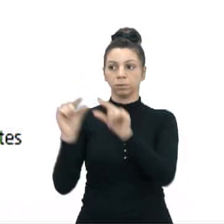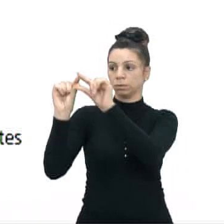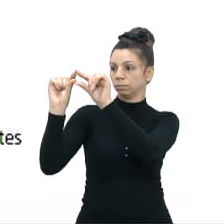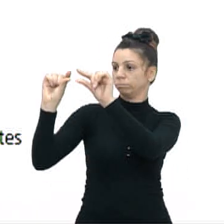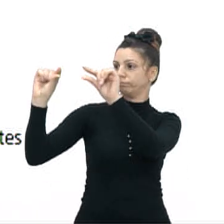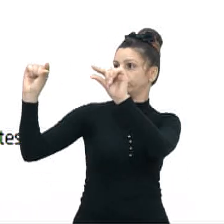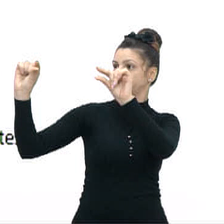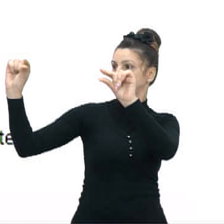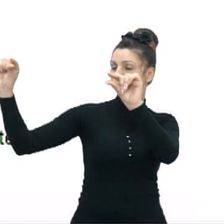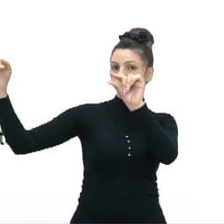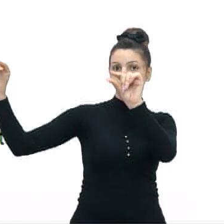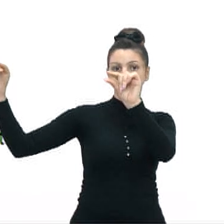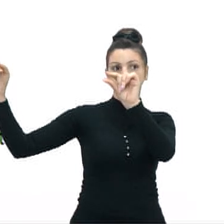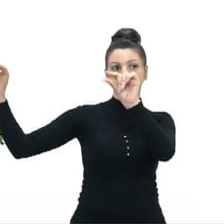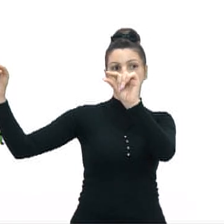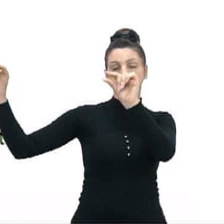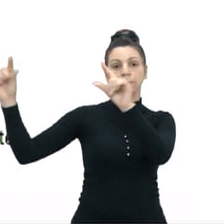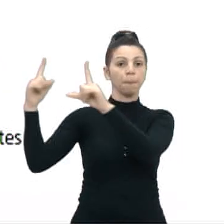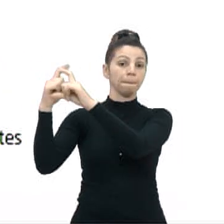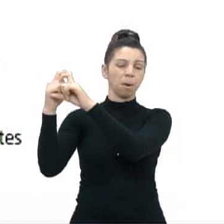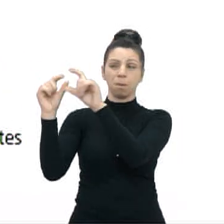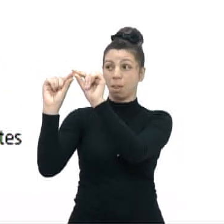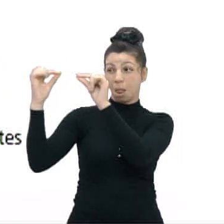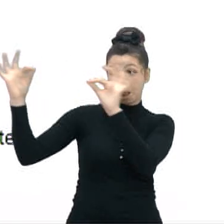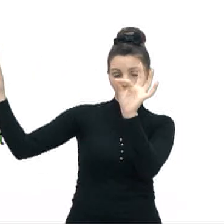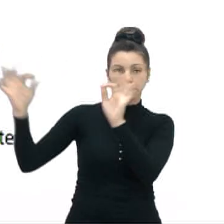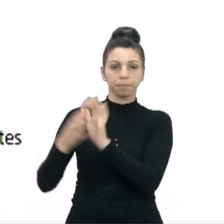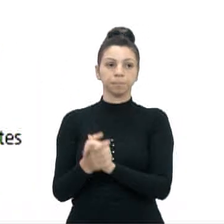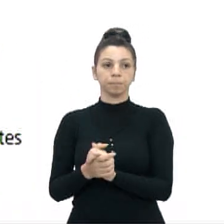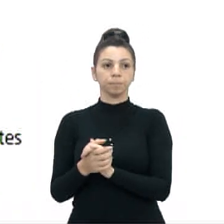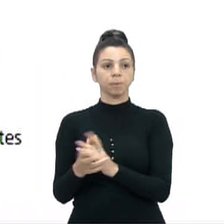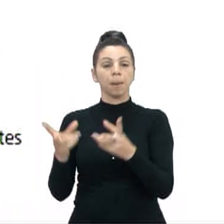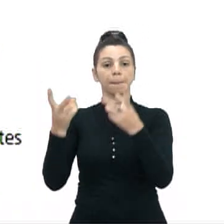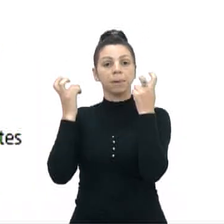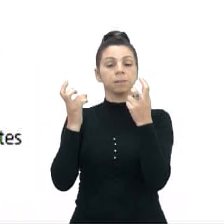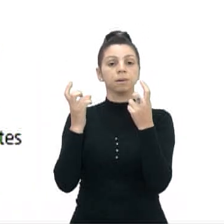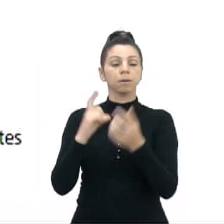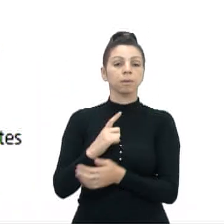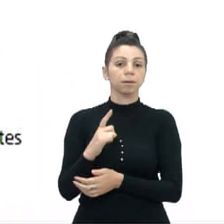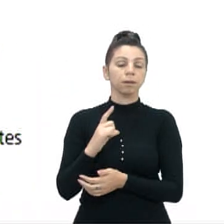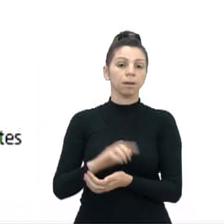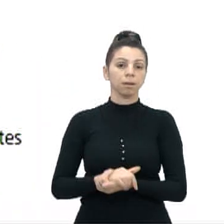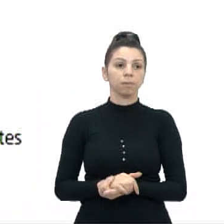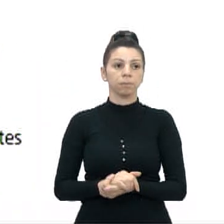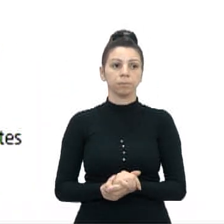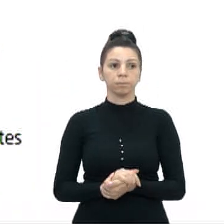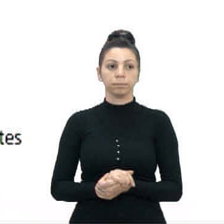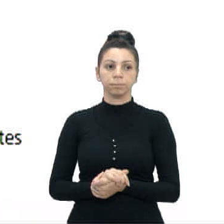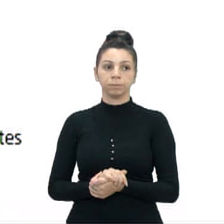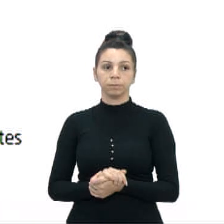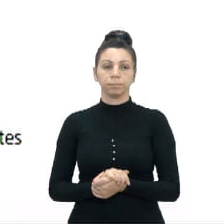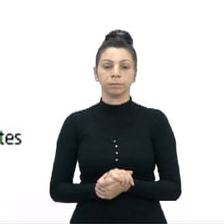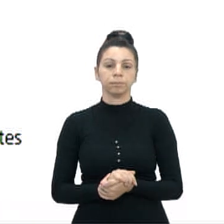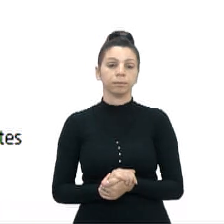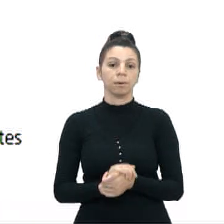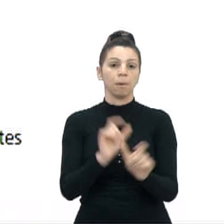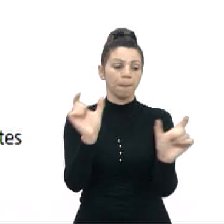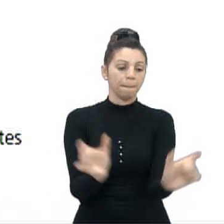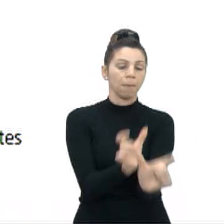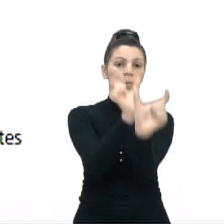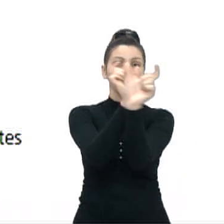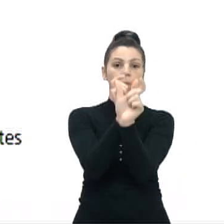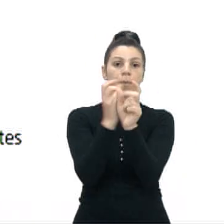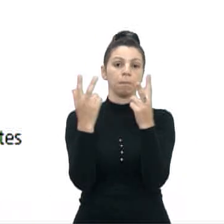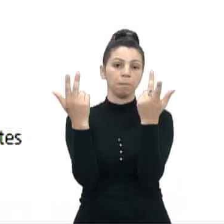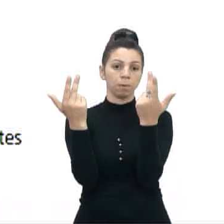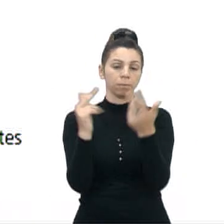xy. Olha que polinômio grande, né? Observe que esse polinômio possui termos ou monômios semelhantes. Então, antes